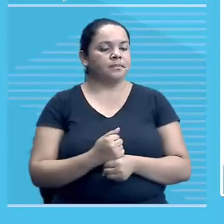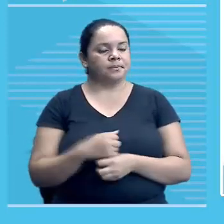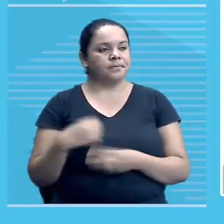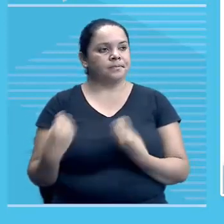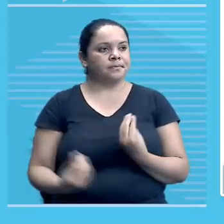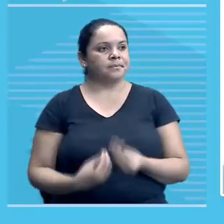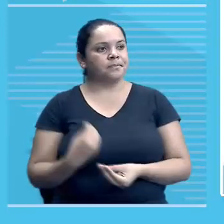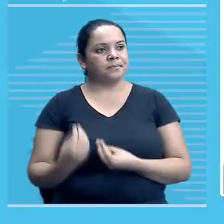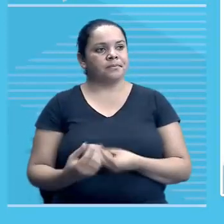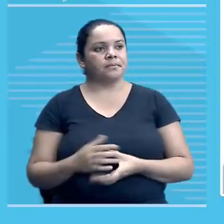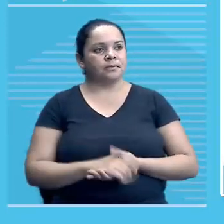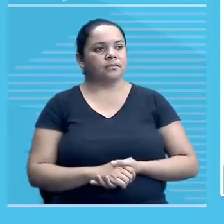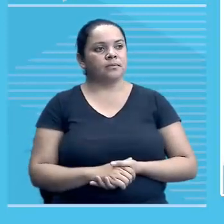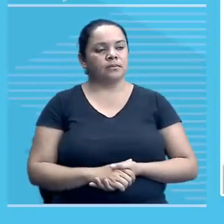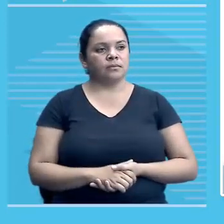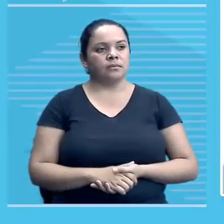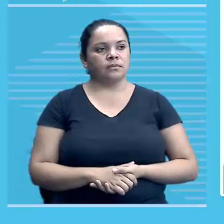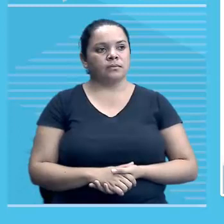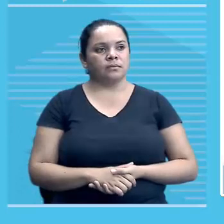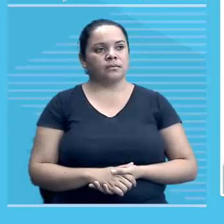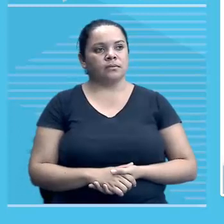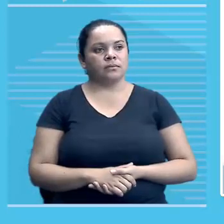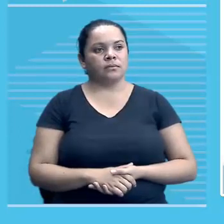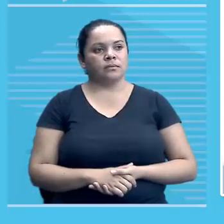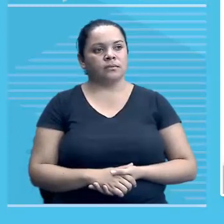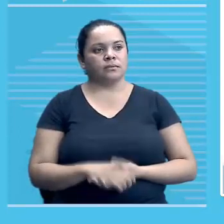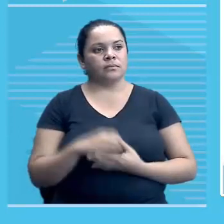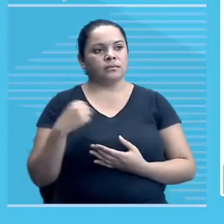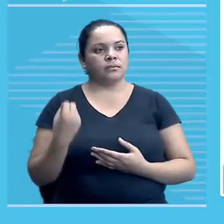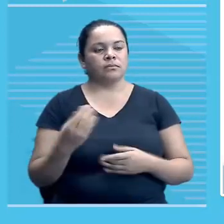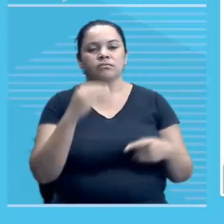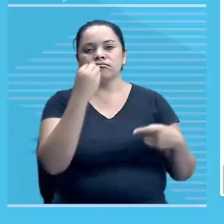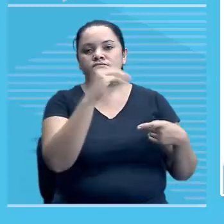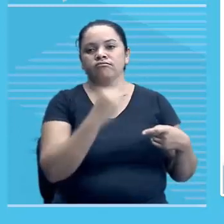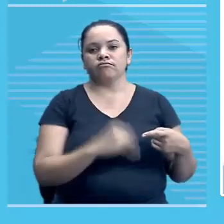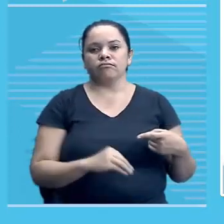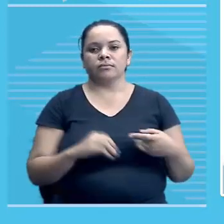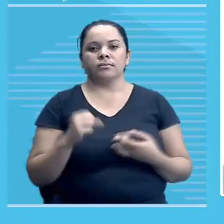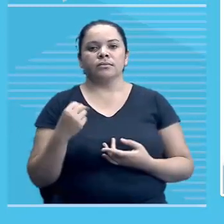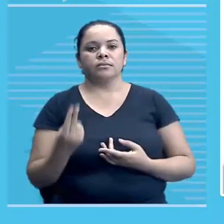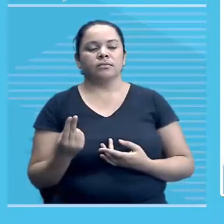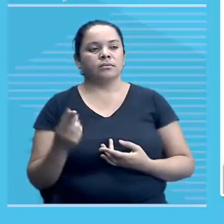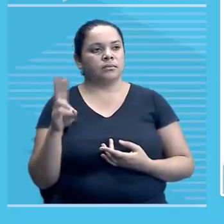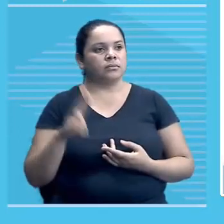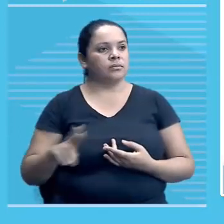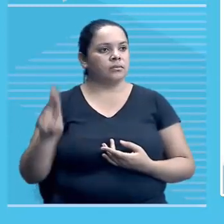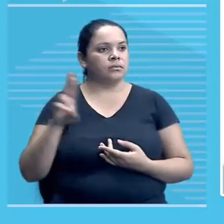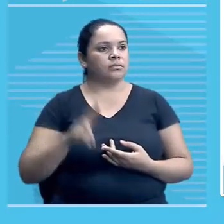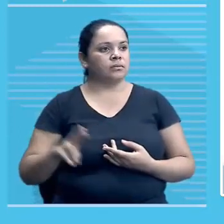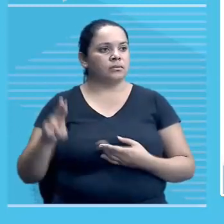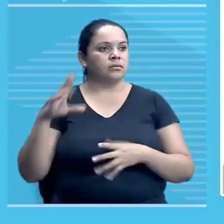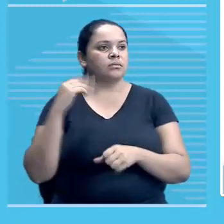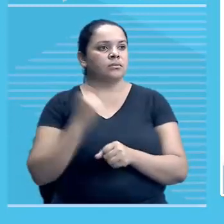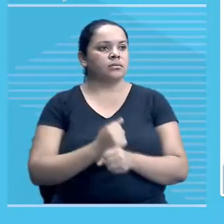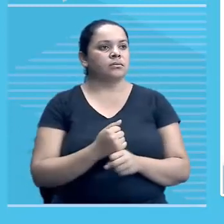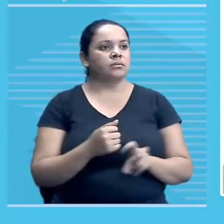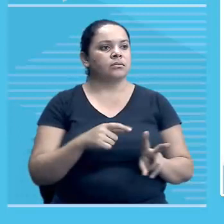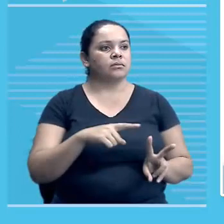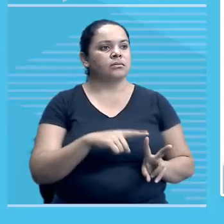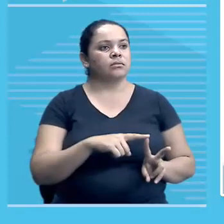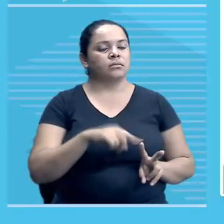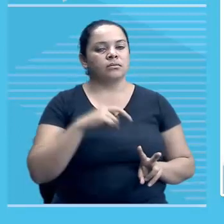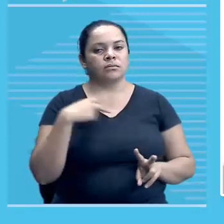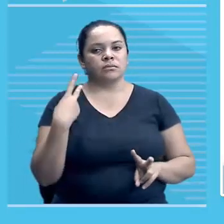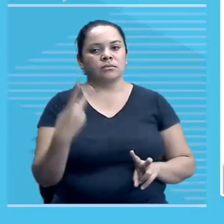Ou a gente fatora, ou a gente vai usar as propriedades que é ou calculando que é a raiz quadrada,